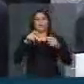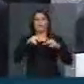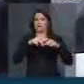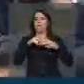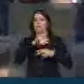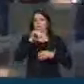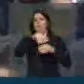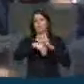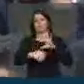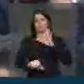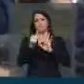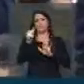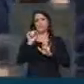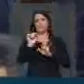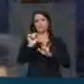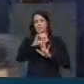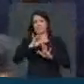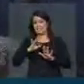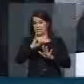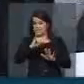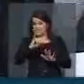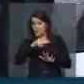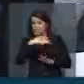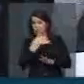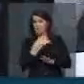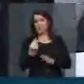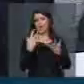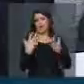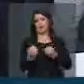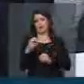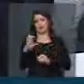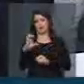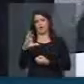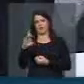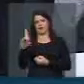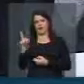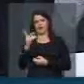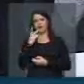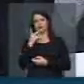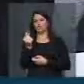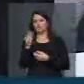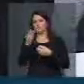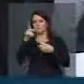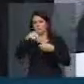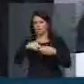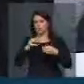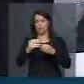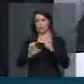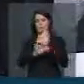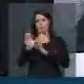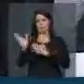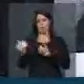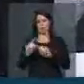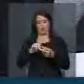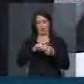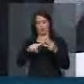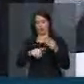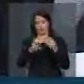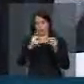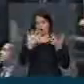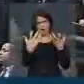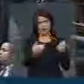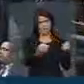Vamos votar, portanto, se todos concordarem, ECAD, royalties e depois o Estatuto da Juventude. Todos de